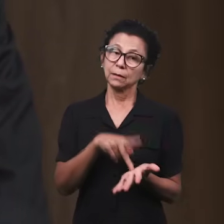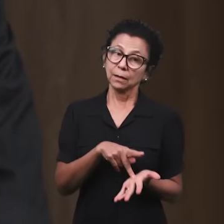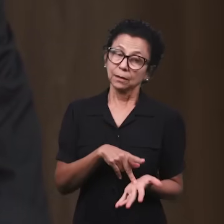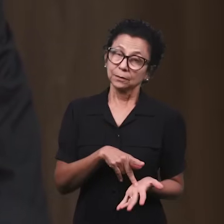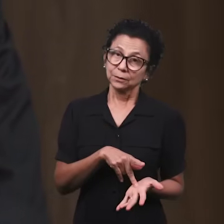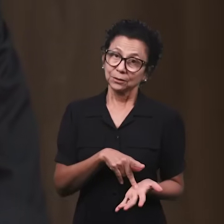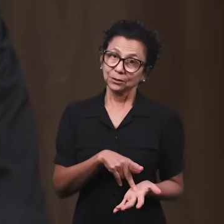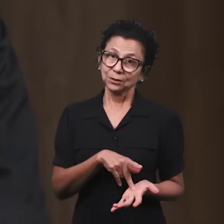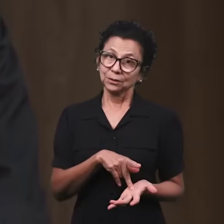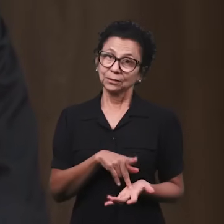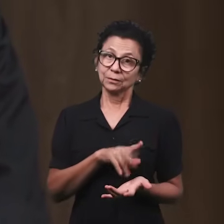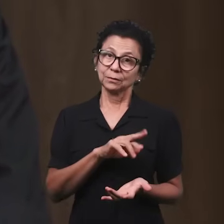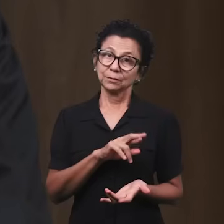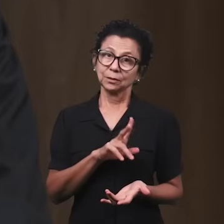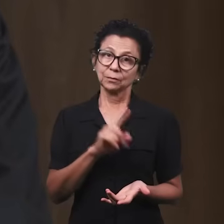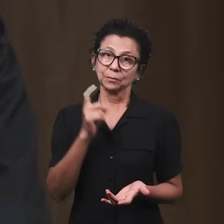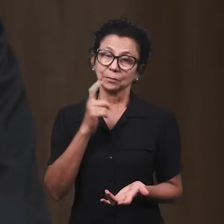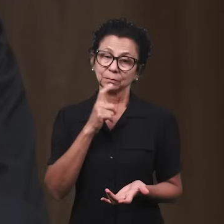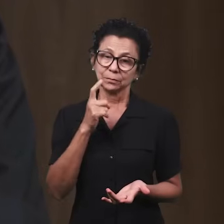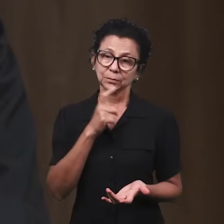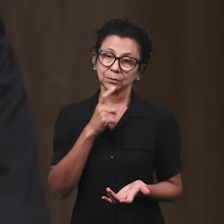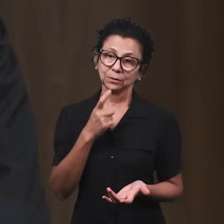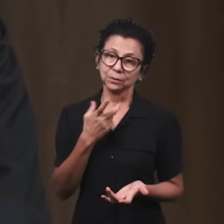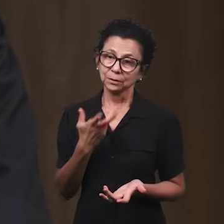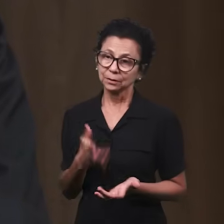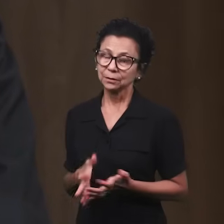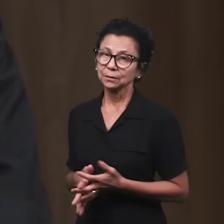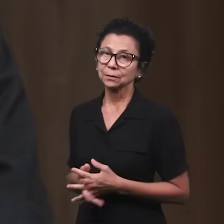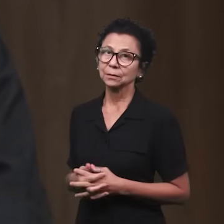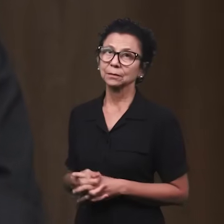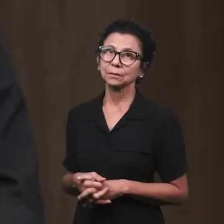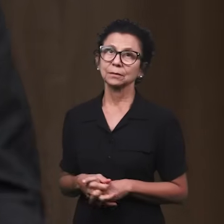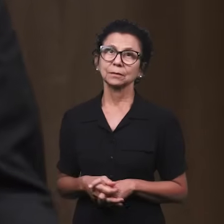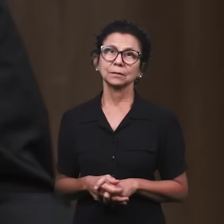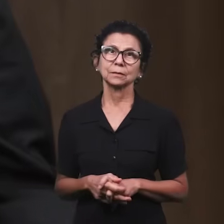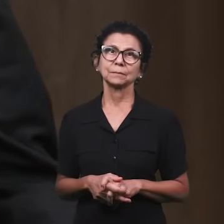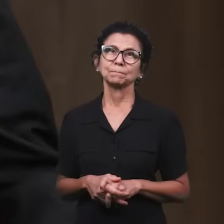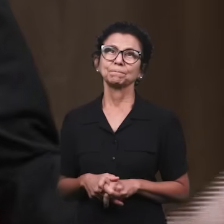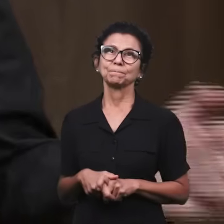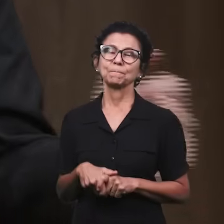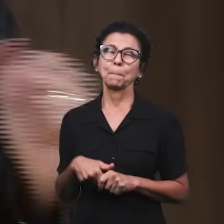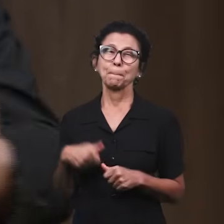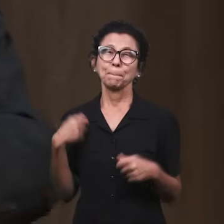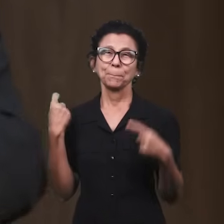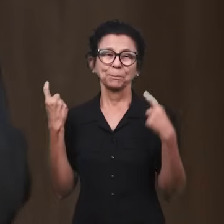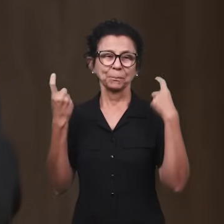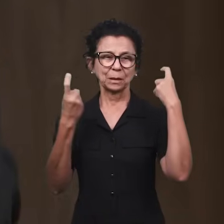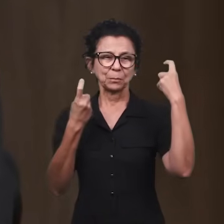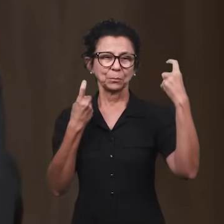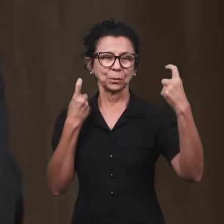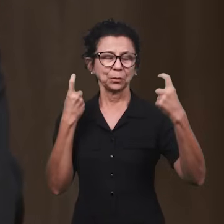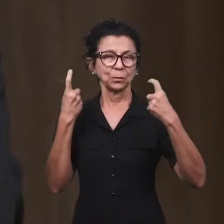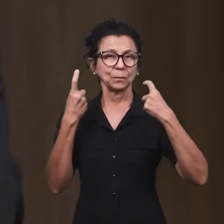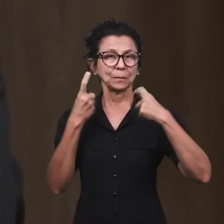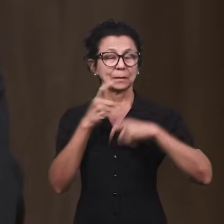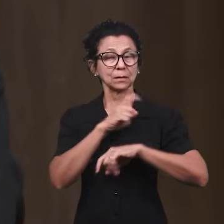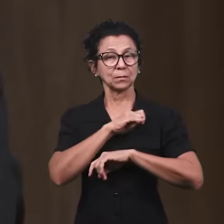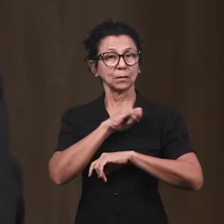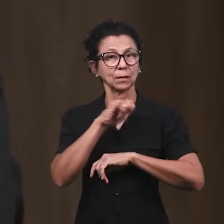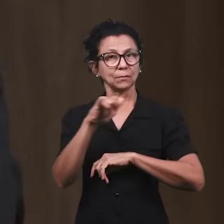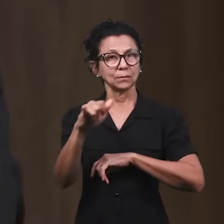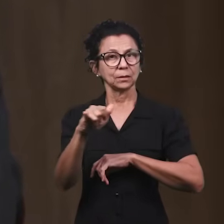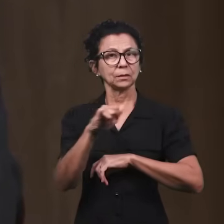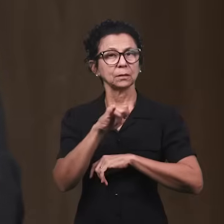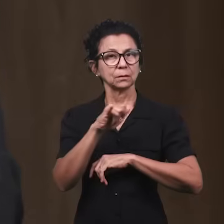de mentiras. Essa é uma verdade a verdade que eu estou dizendo assim, essa preocupação, esse